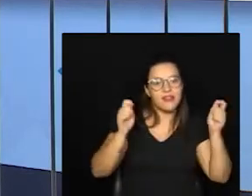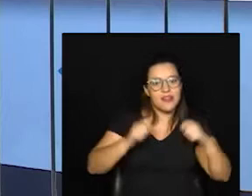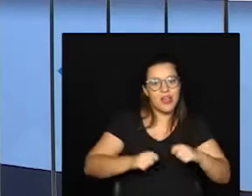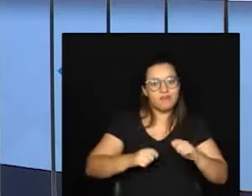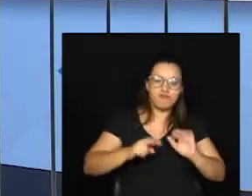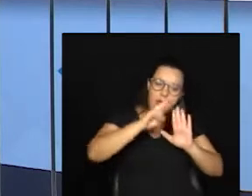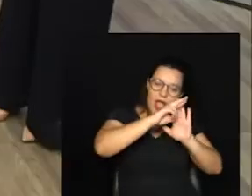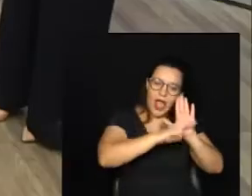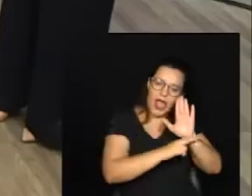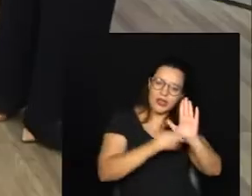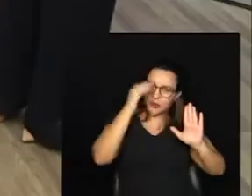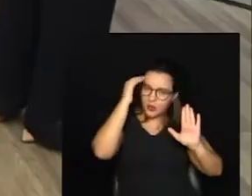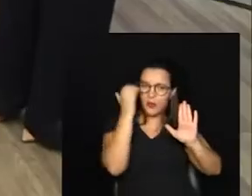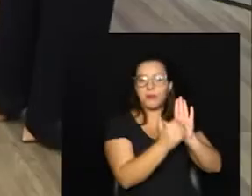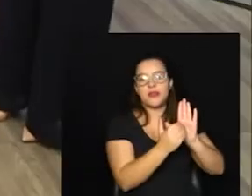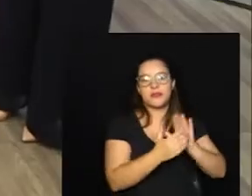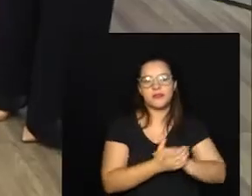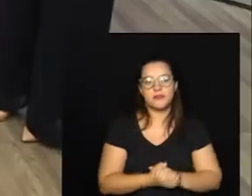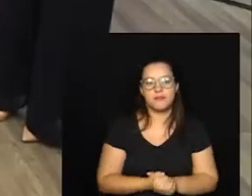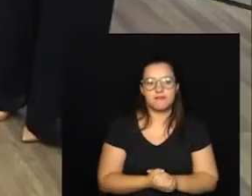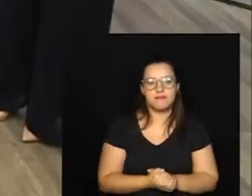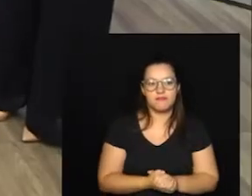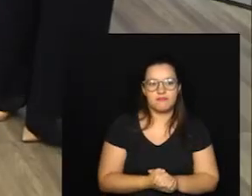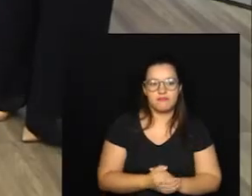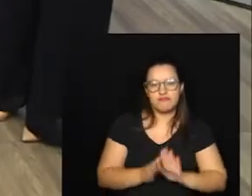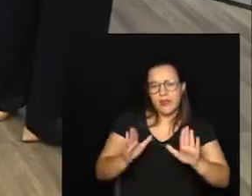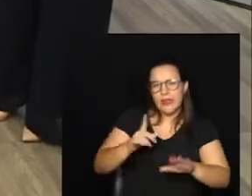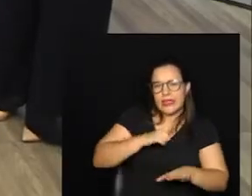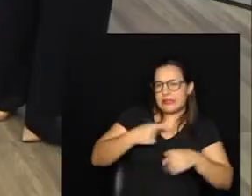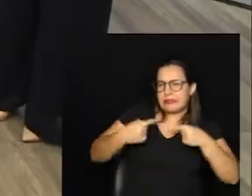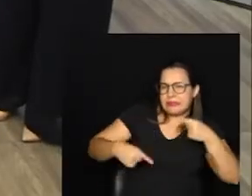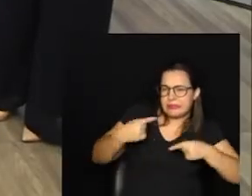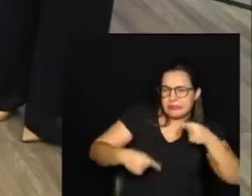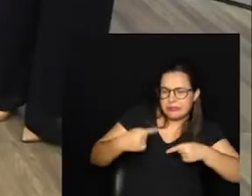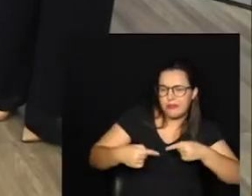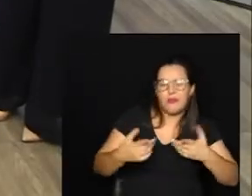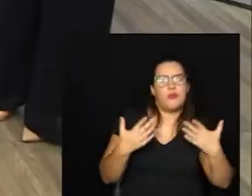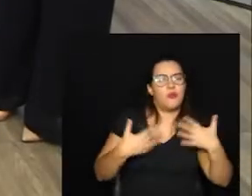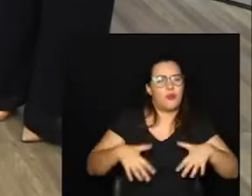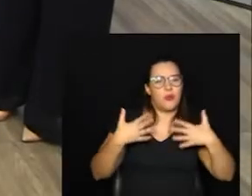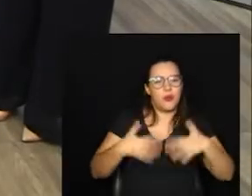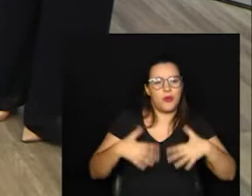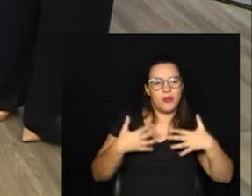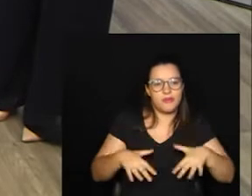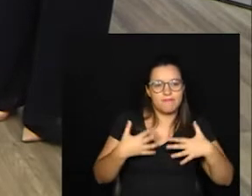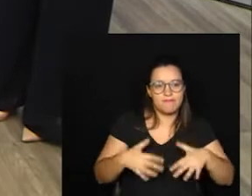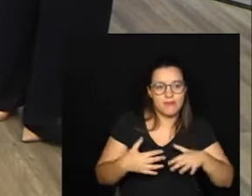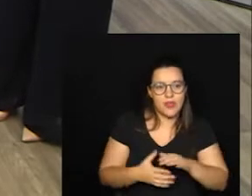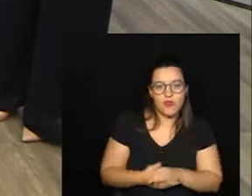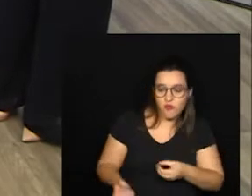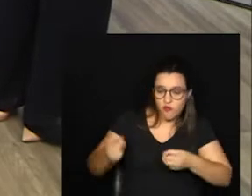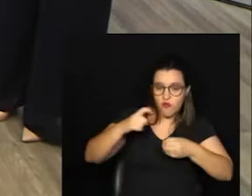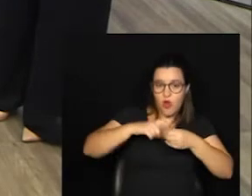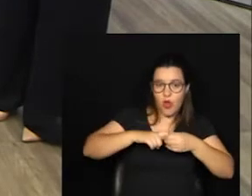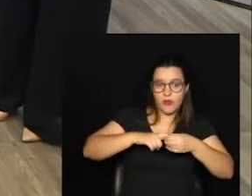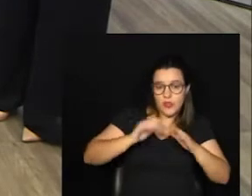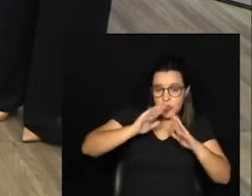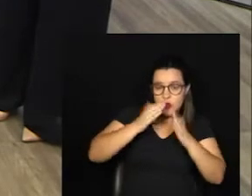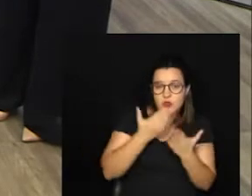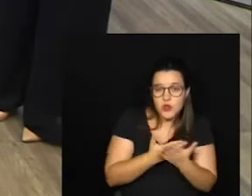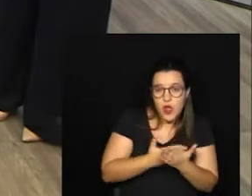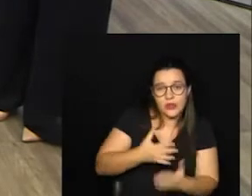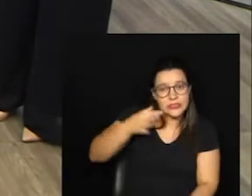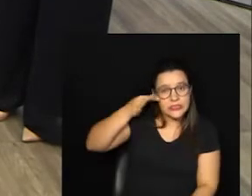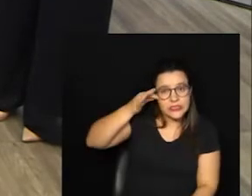dessas novas regras. Mina, motivo de polêmica, muitas discussões, o retorno das aulas